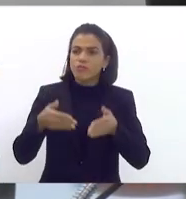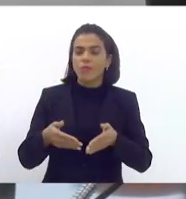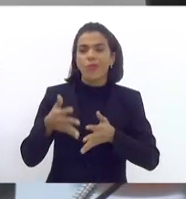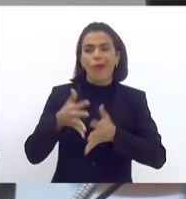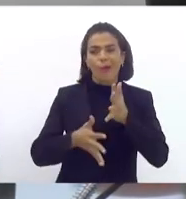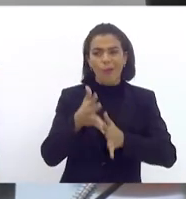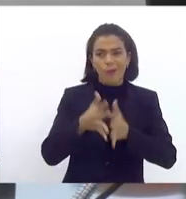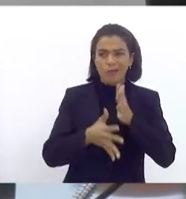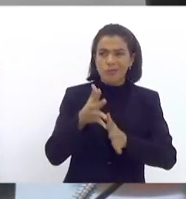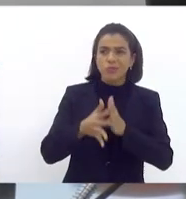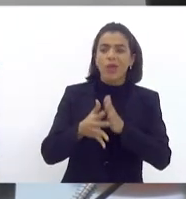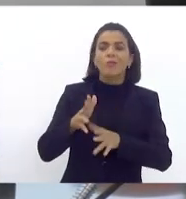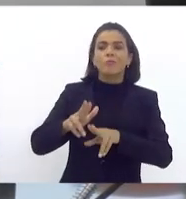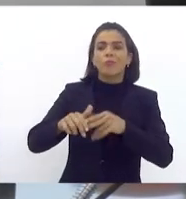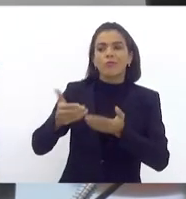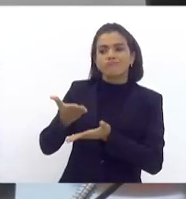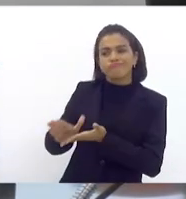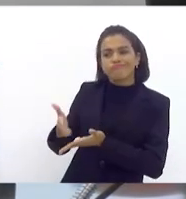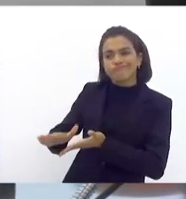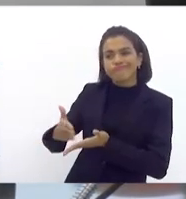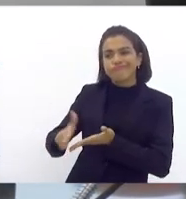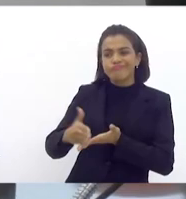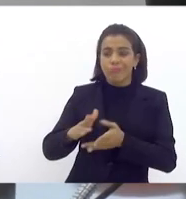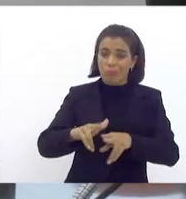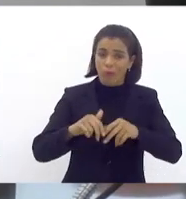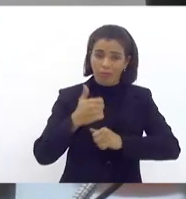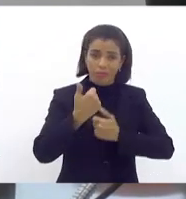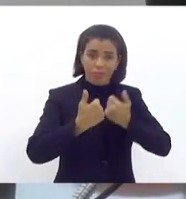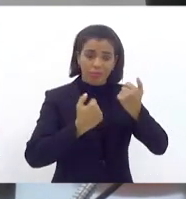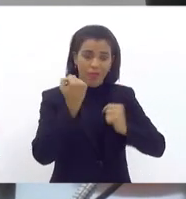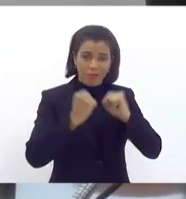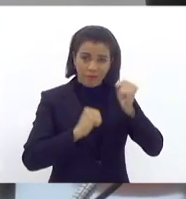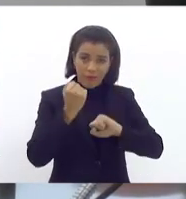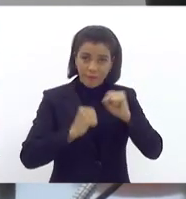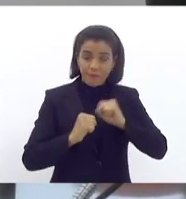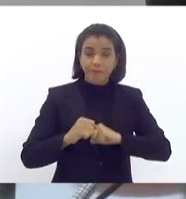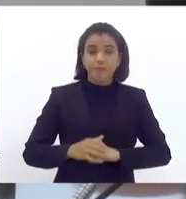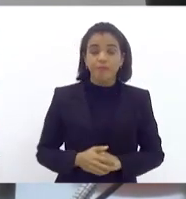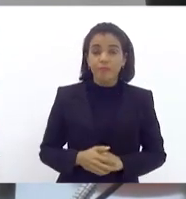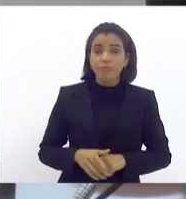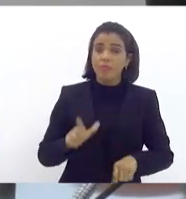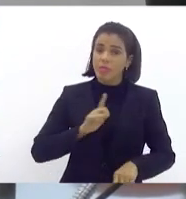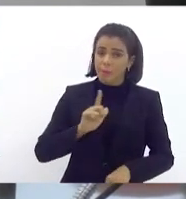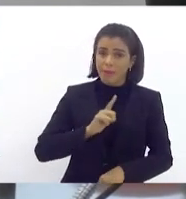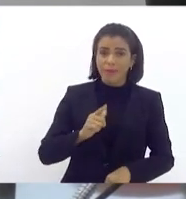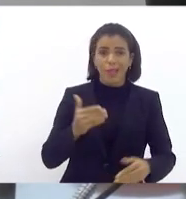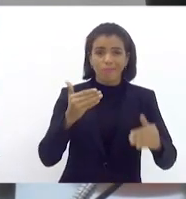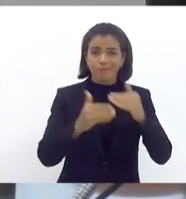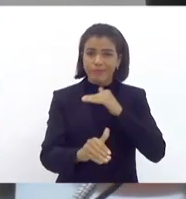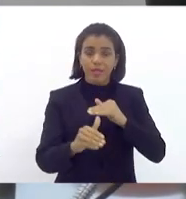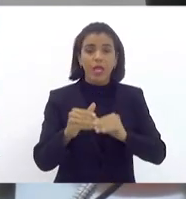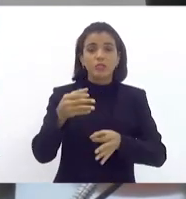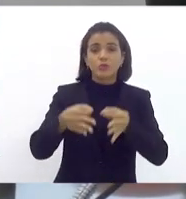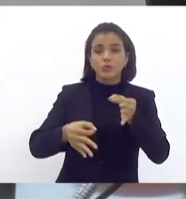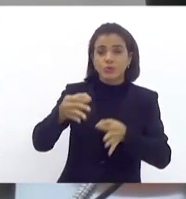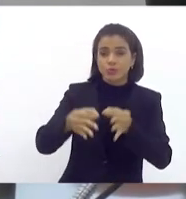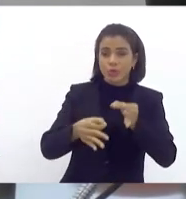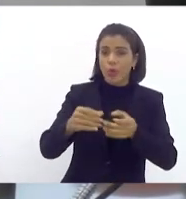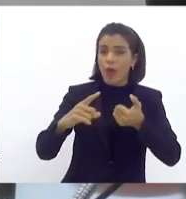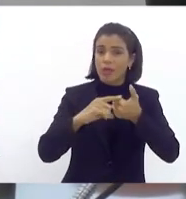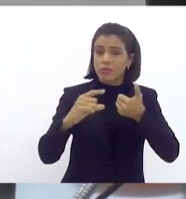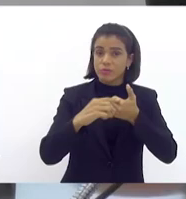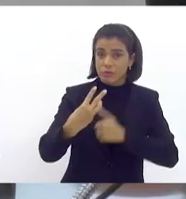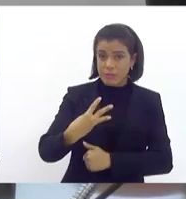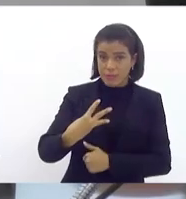complexidade dos resíduos gerados por essas atividades. Há também a injuridicidade em relação ao artigo